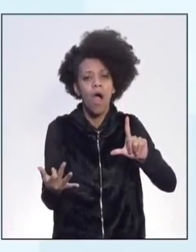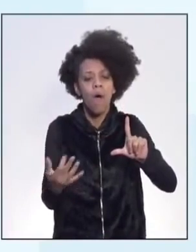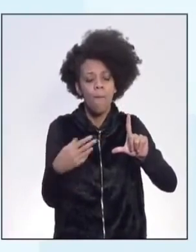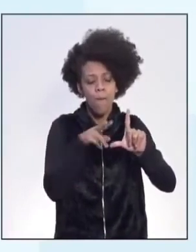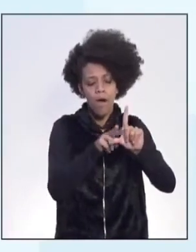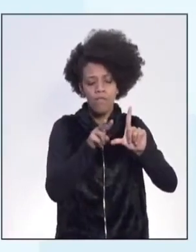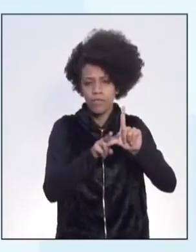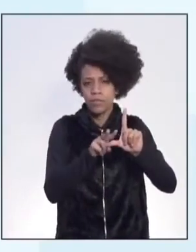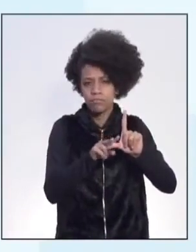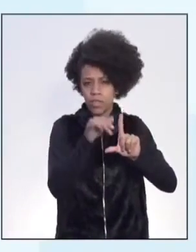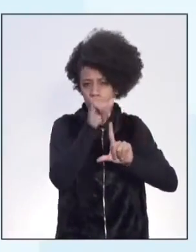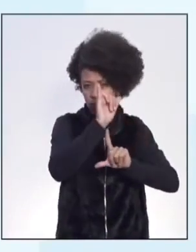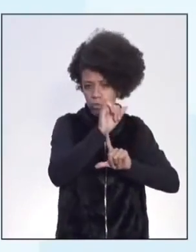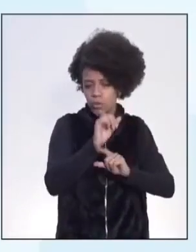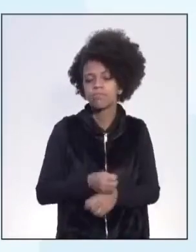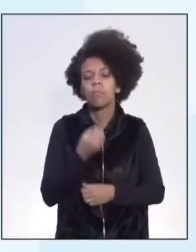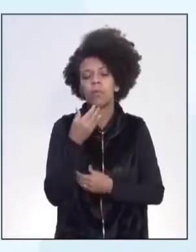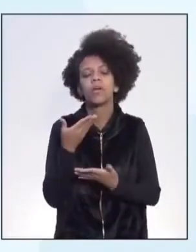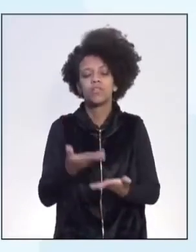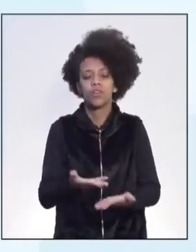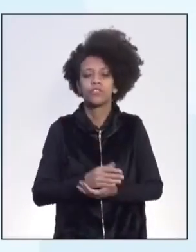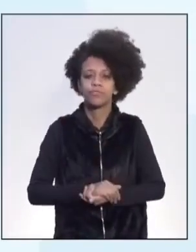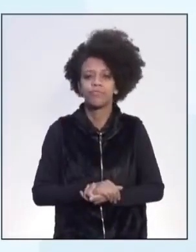eixo Y. Boa sorte!